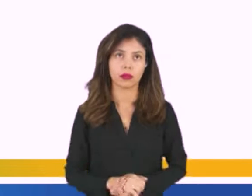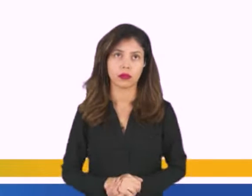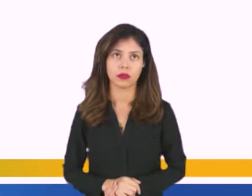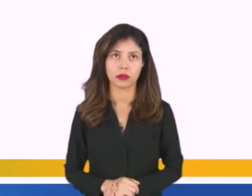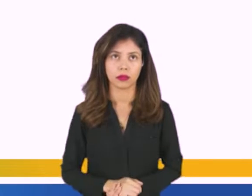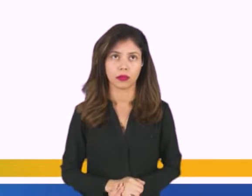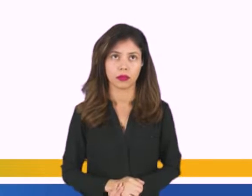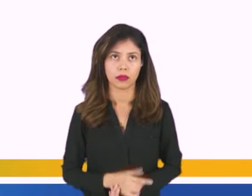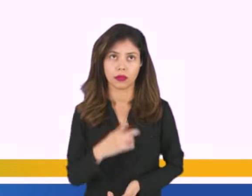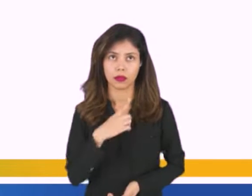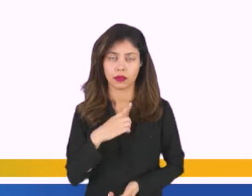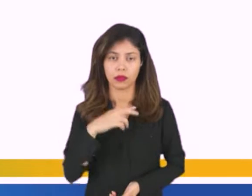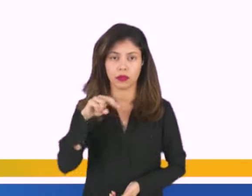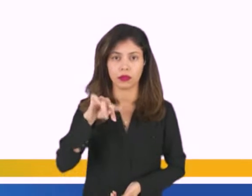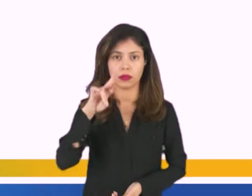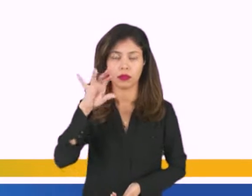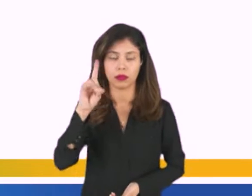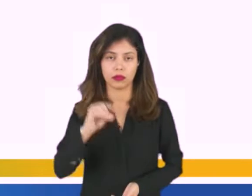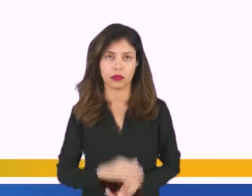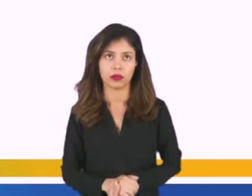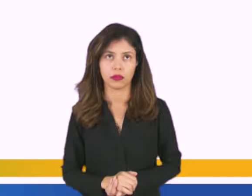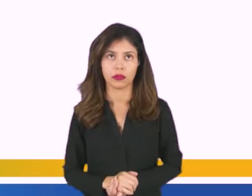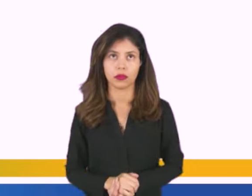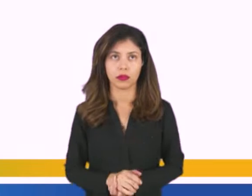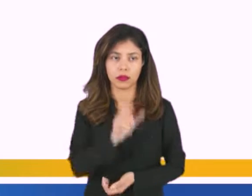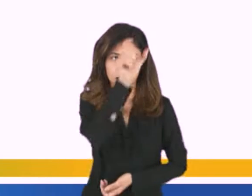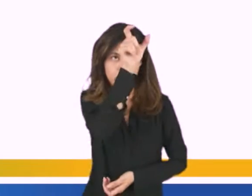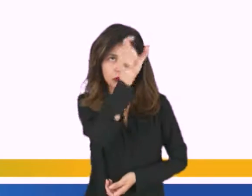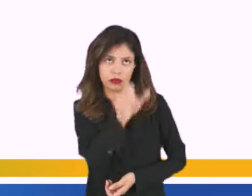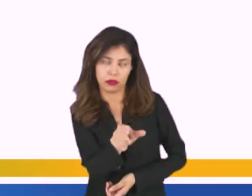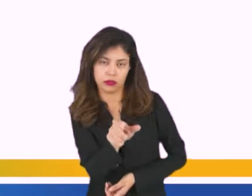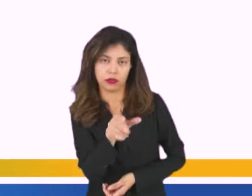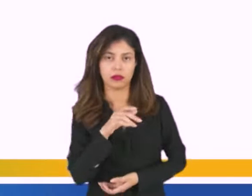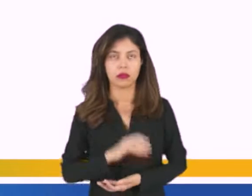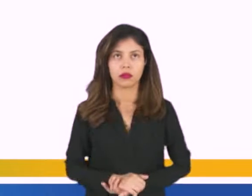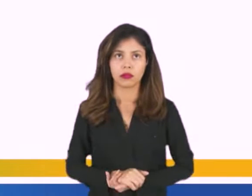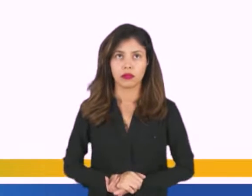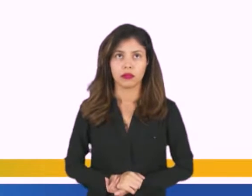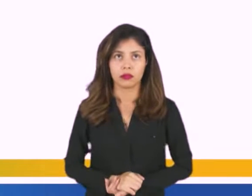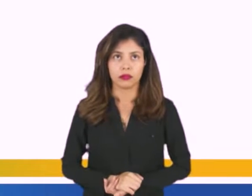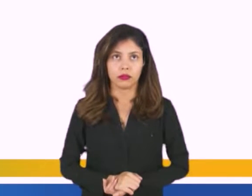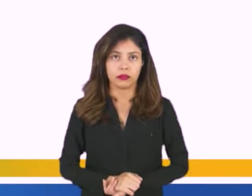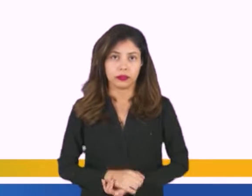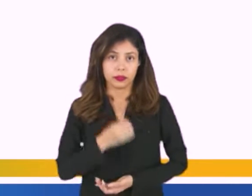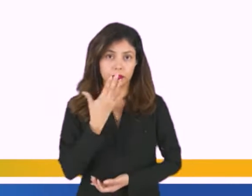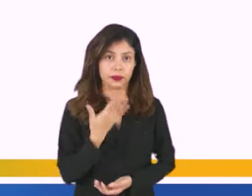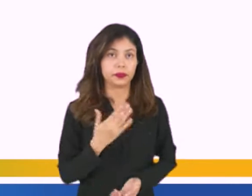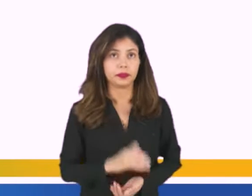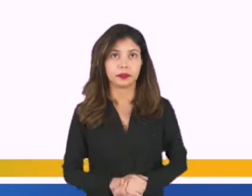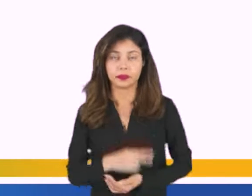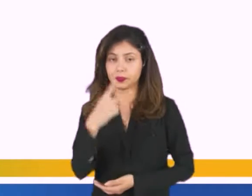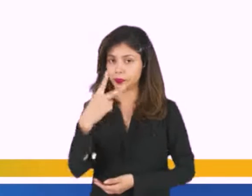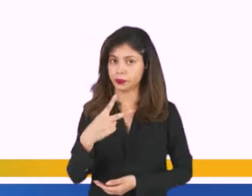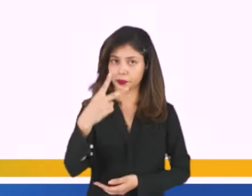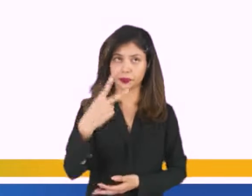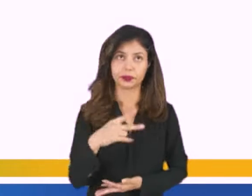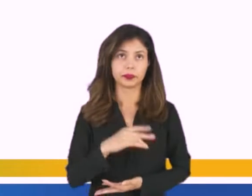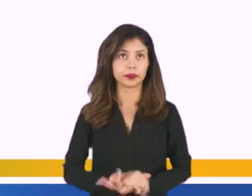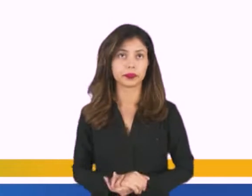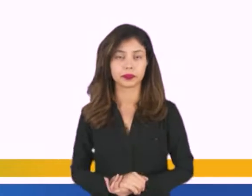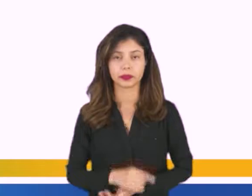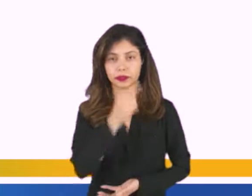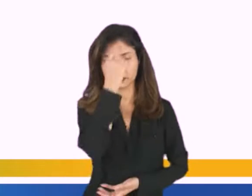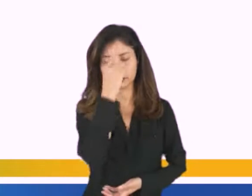composto anidrido de cadeia polar. Bem, o composto 2, como vocês podem observar